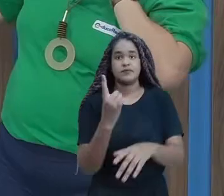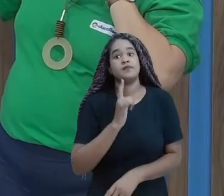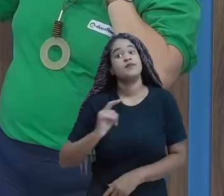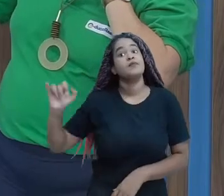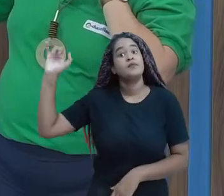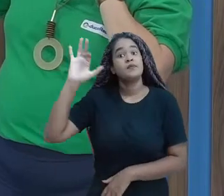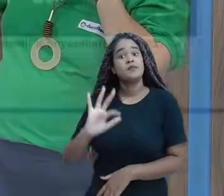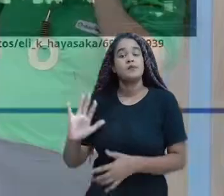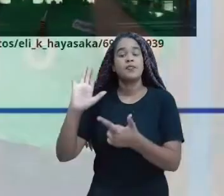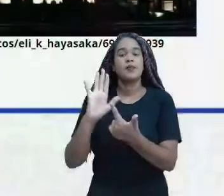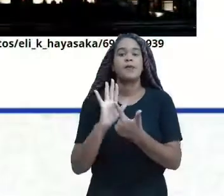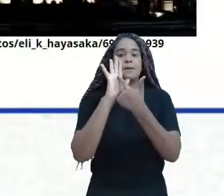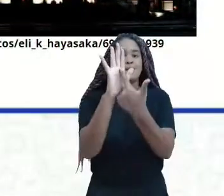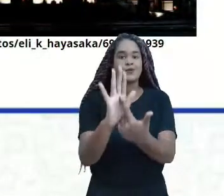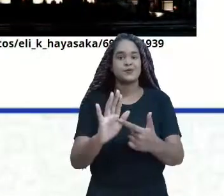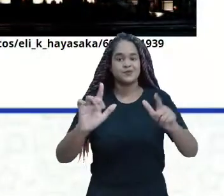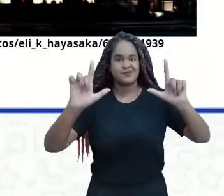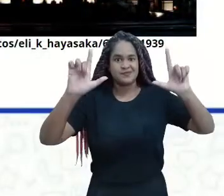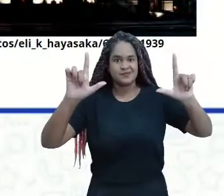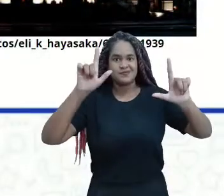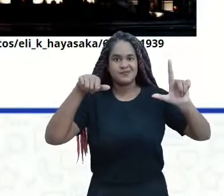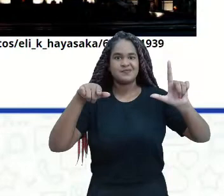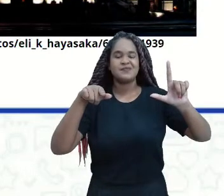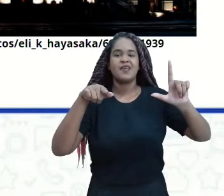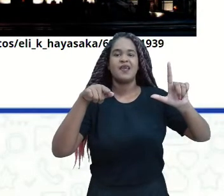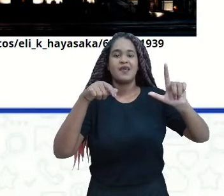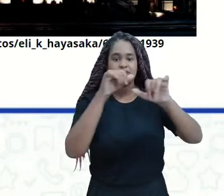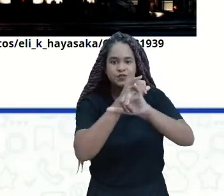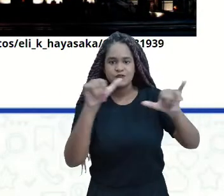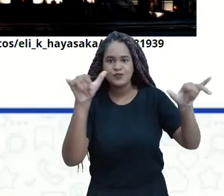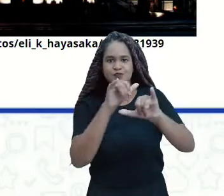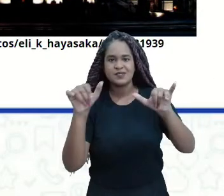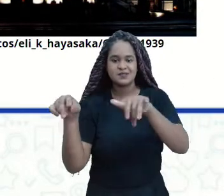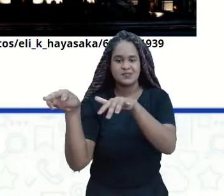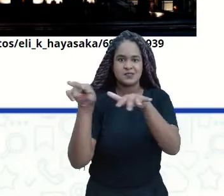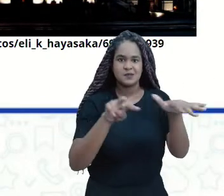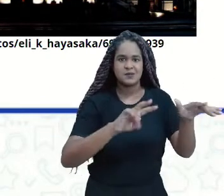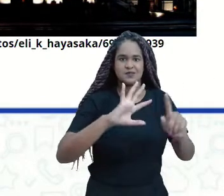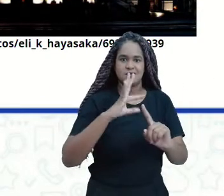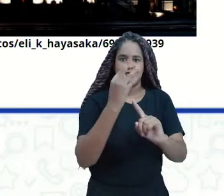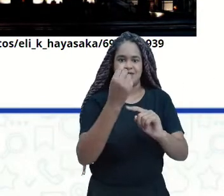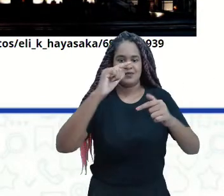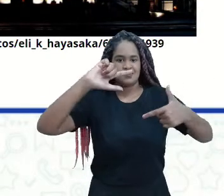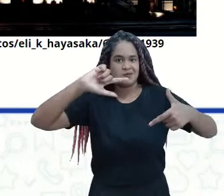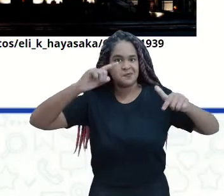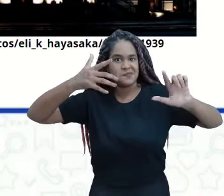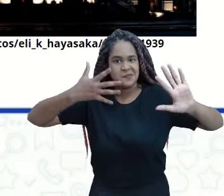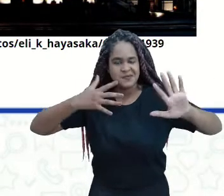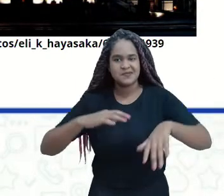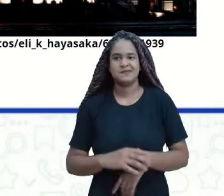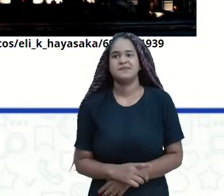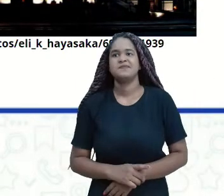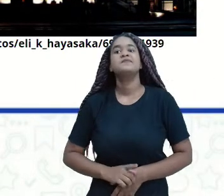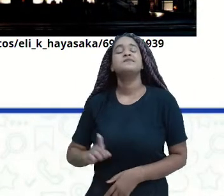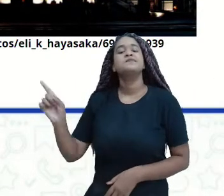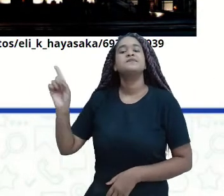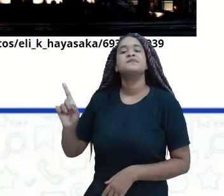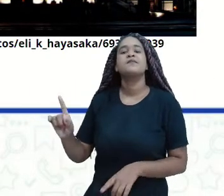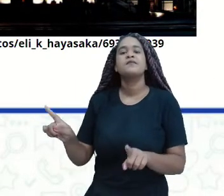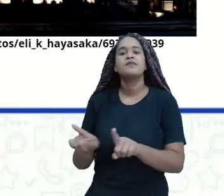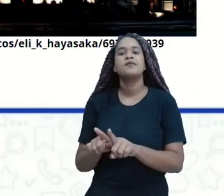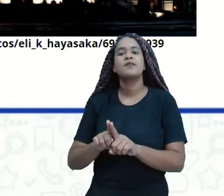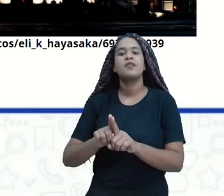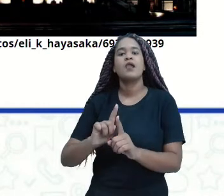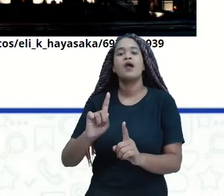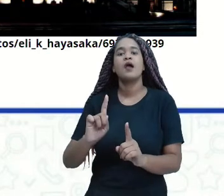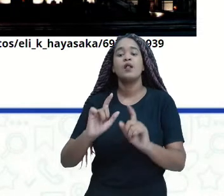vendo o cartaz da Semana de Arte Moderna, né, com o catálogo da exposição, e aqui onde aconteceu, no